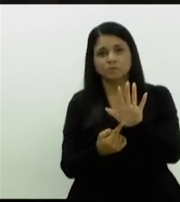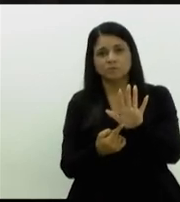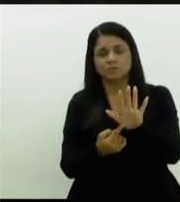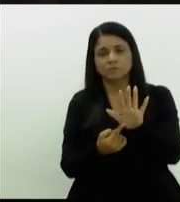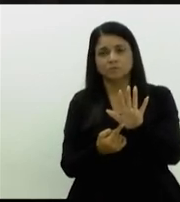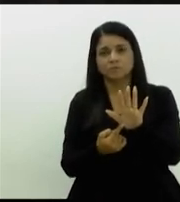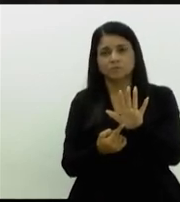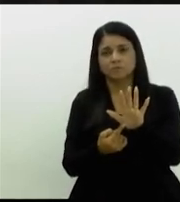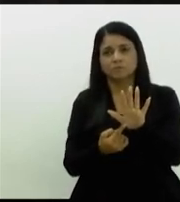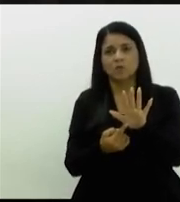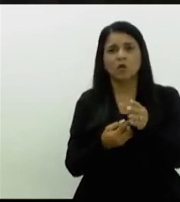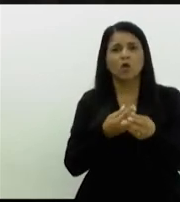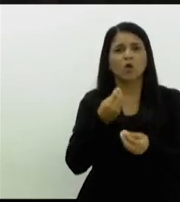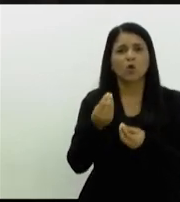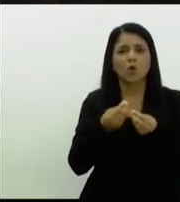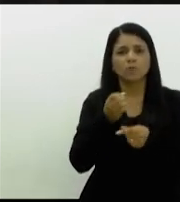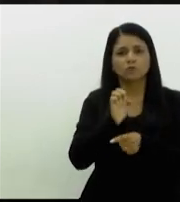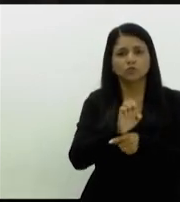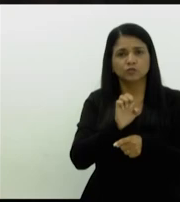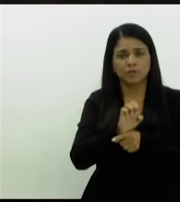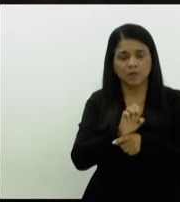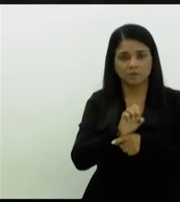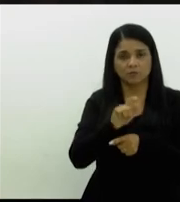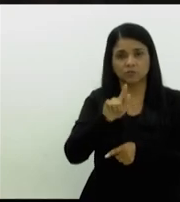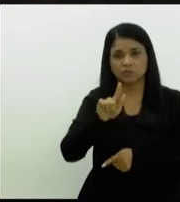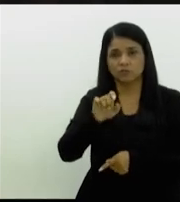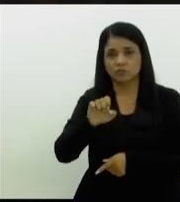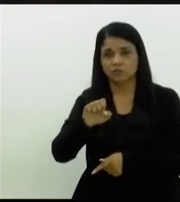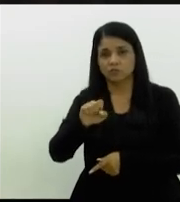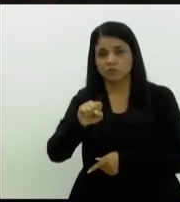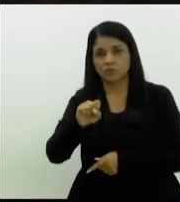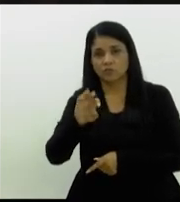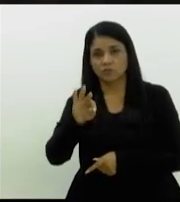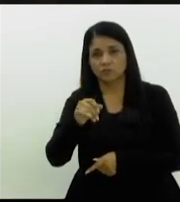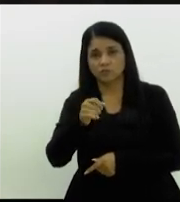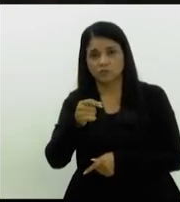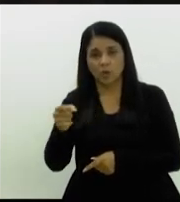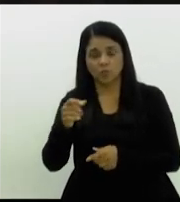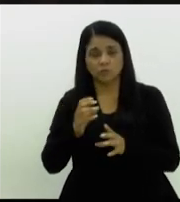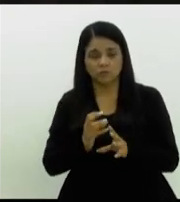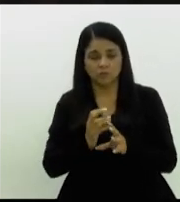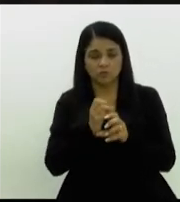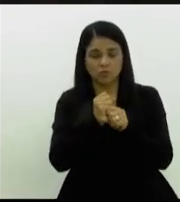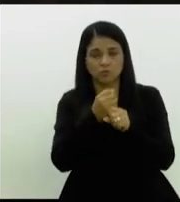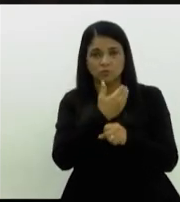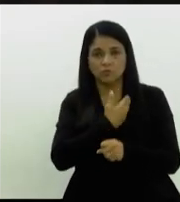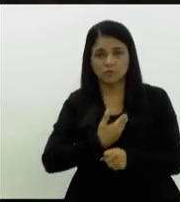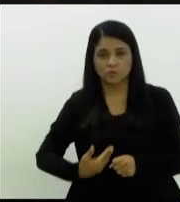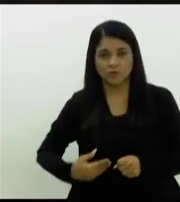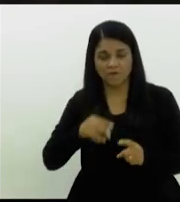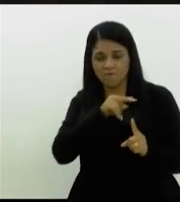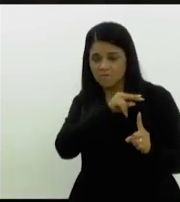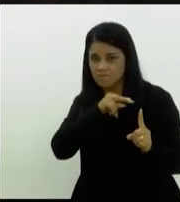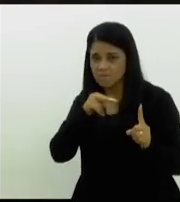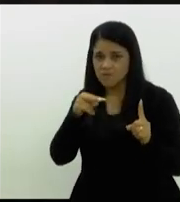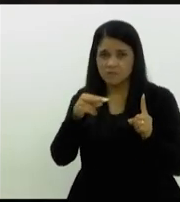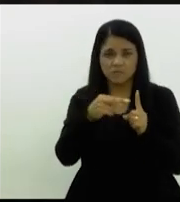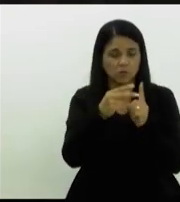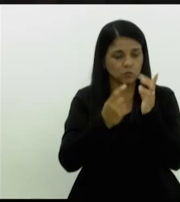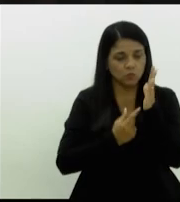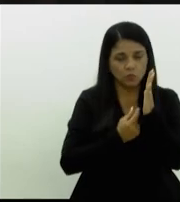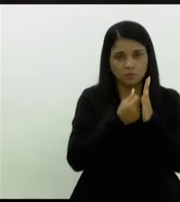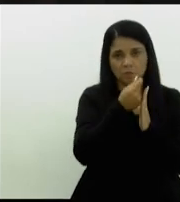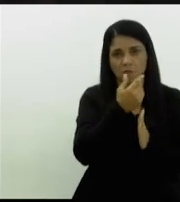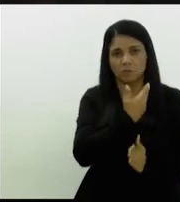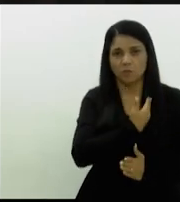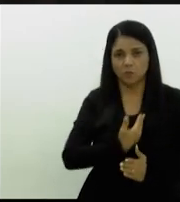dava, deveria ser a gestão das contas públicas, com a visão do orçamento